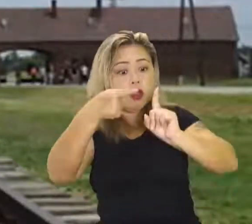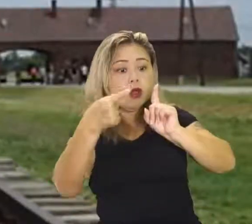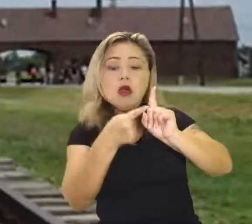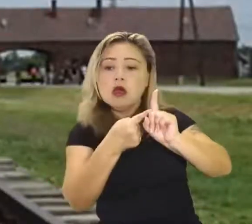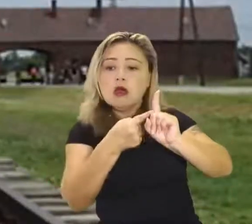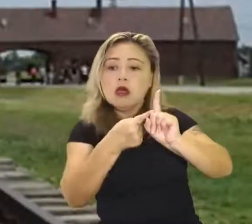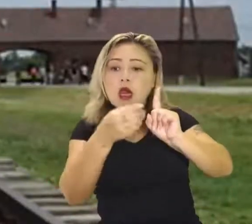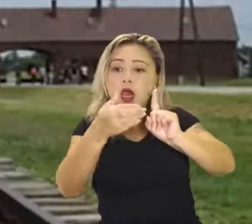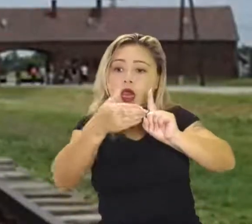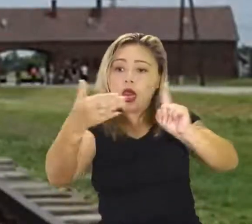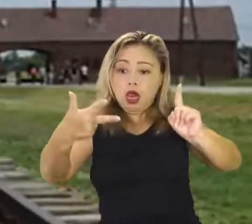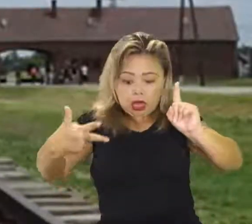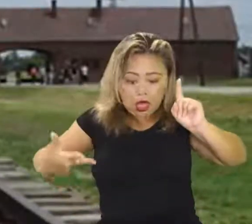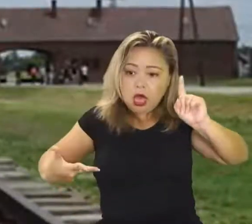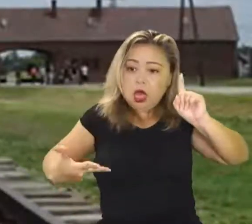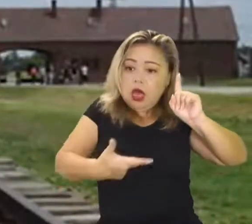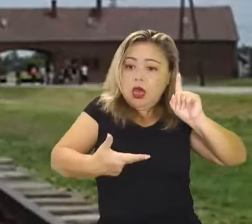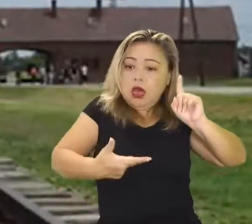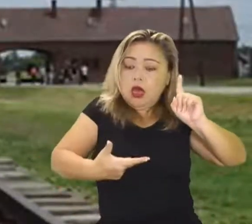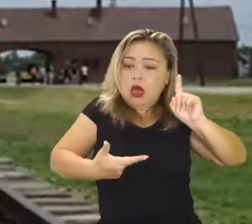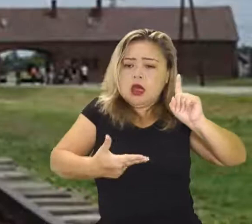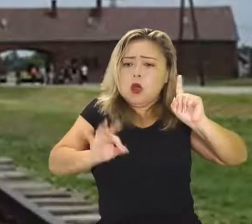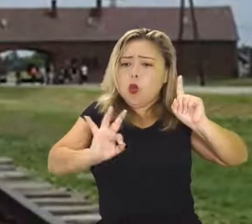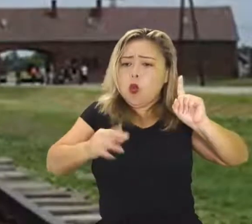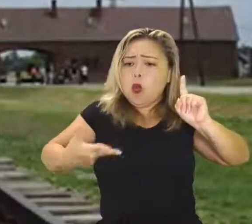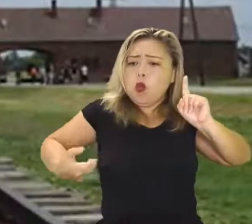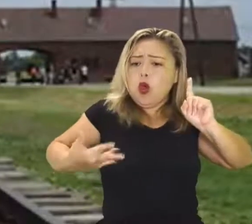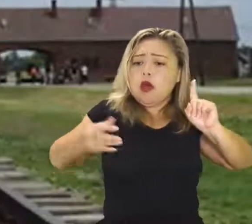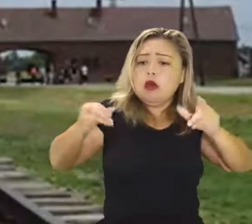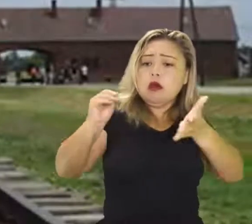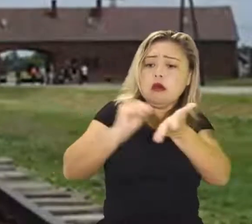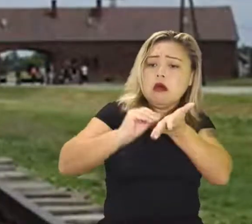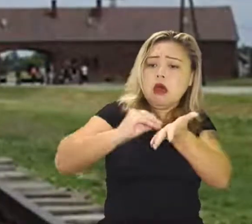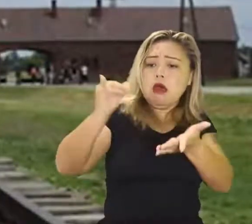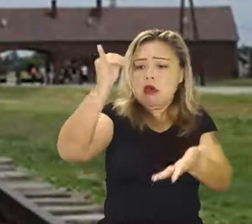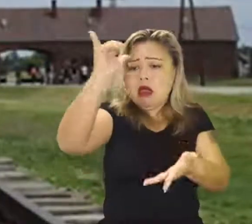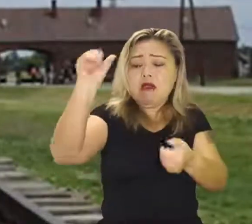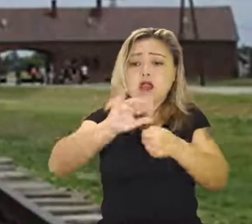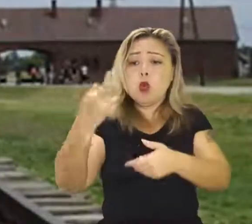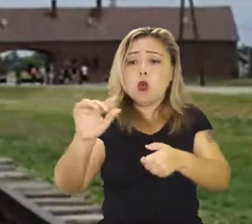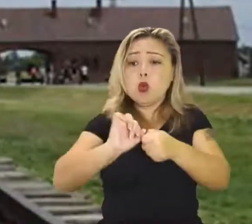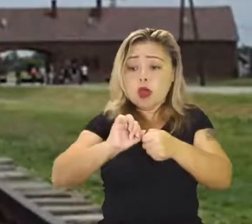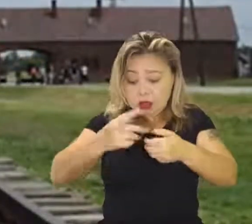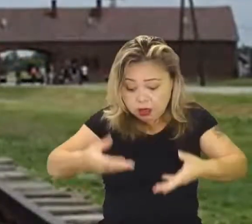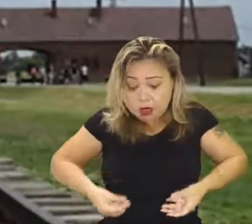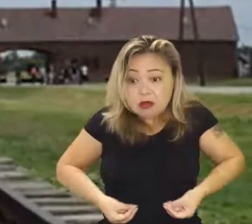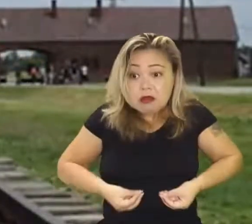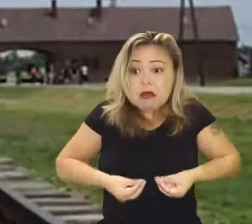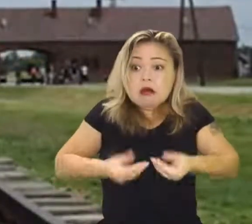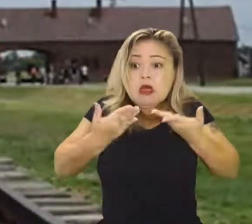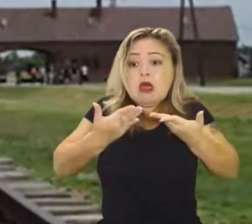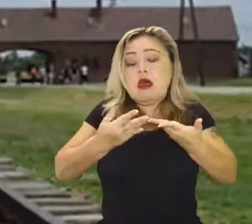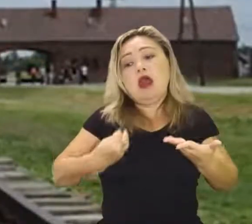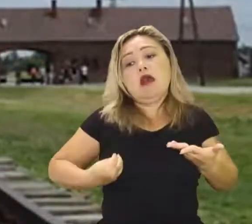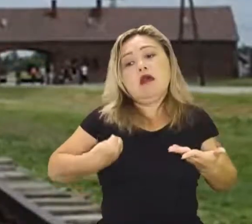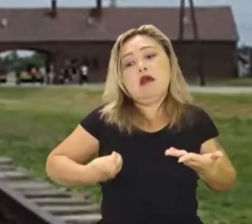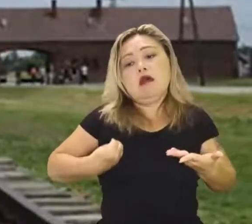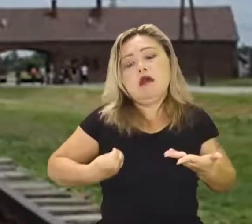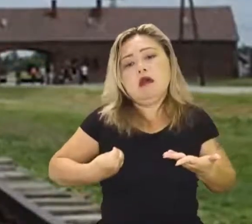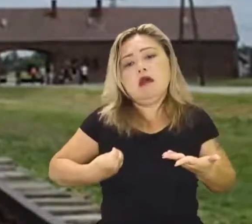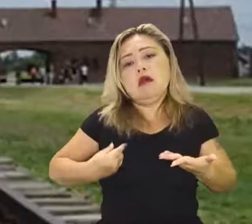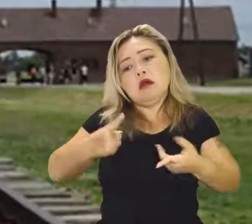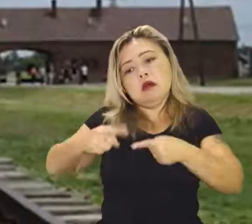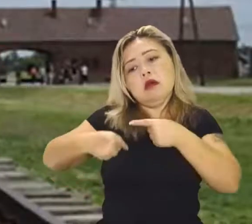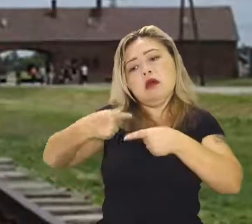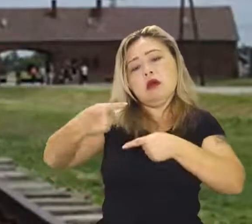eram abertas sua barriga sem anestesia para saber se a criança saía viva. Inclusive, foi daí